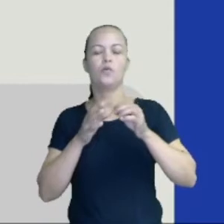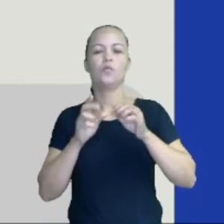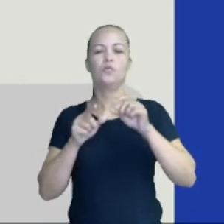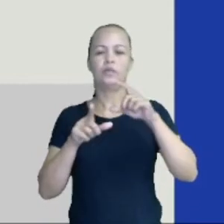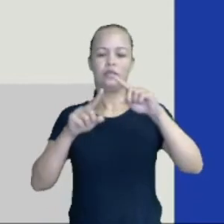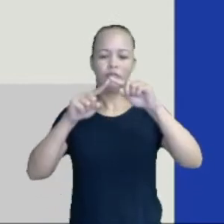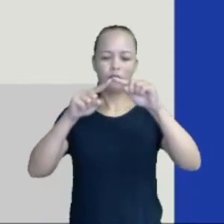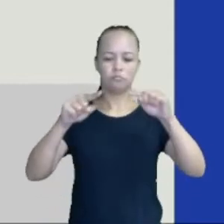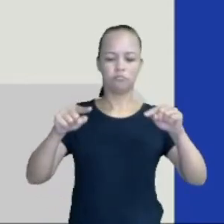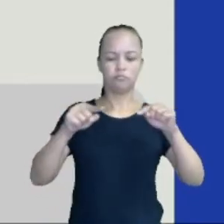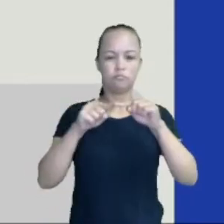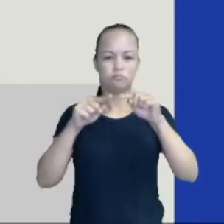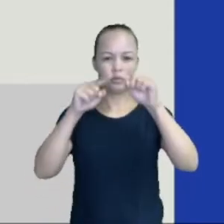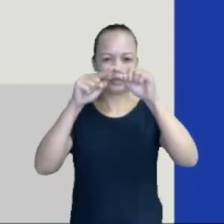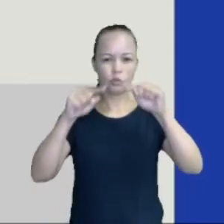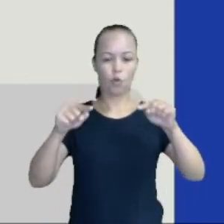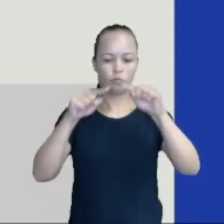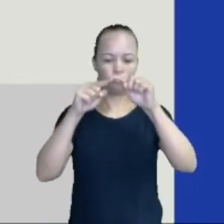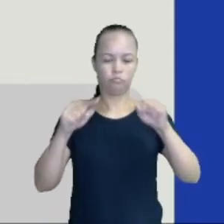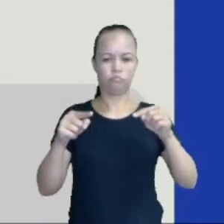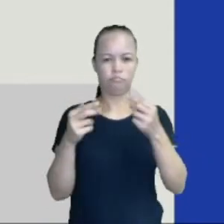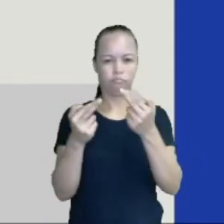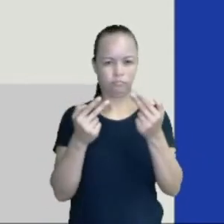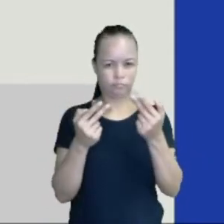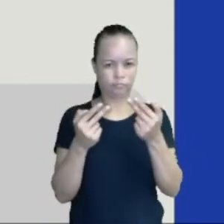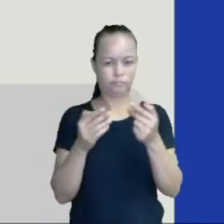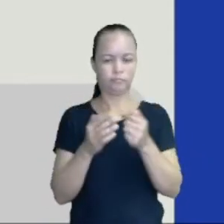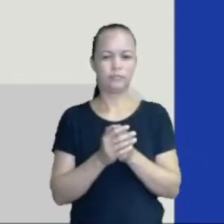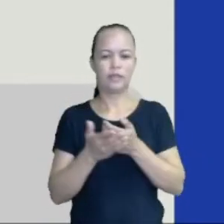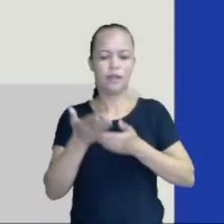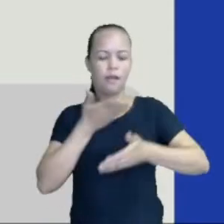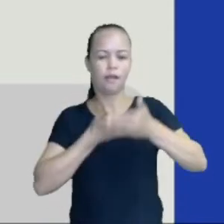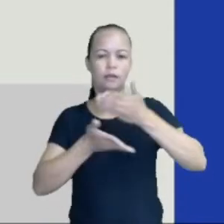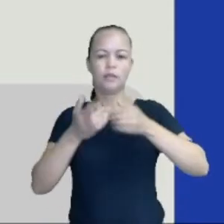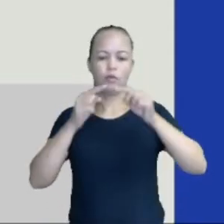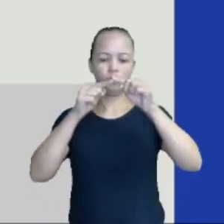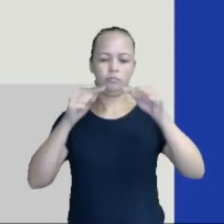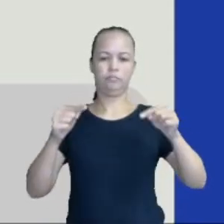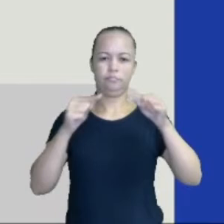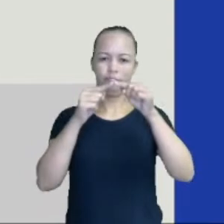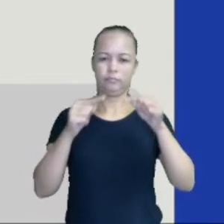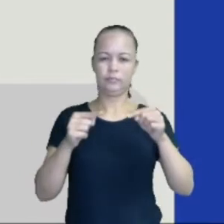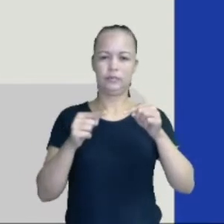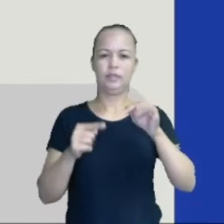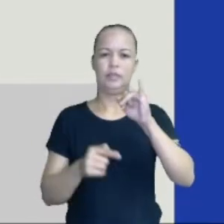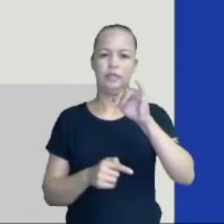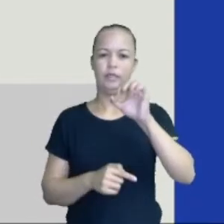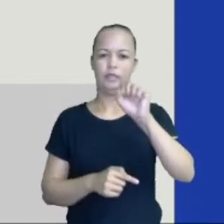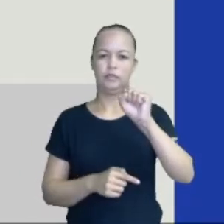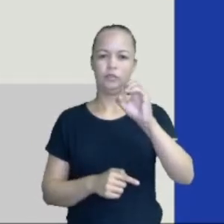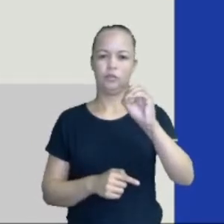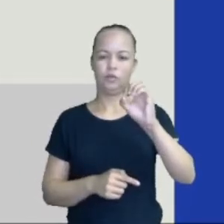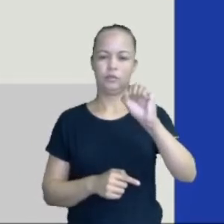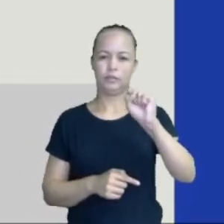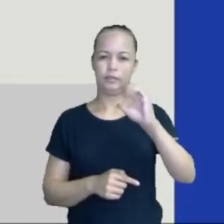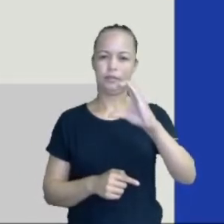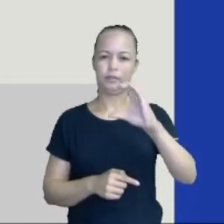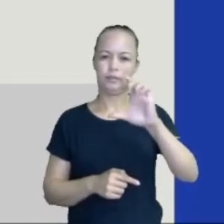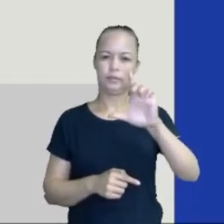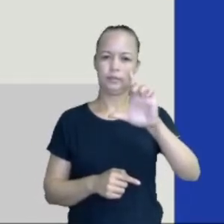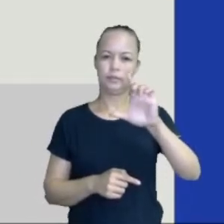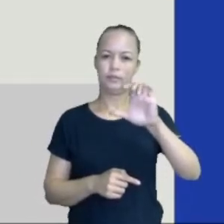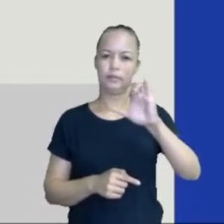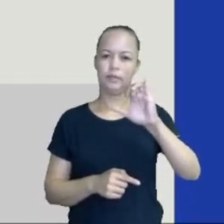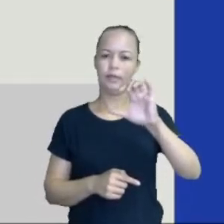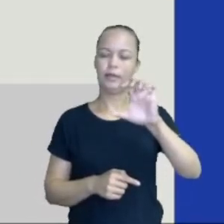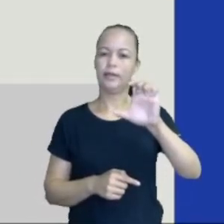que tem dois lados iguais, né? A relação do isósceles e, lembra do nome, ângulo